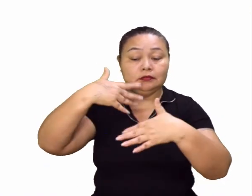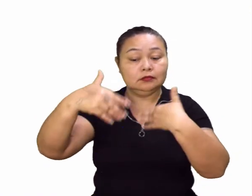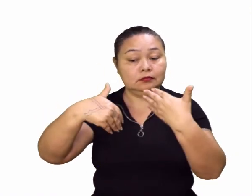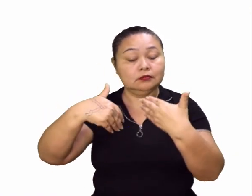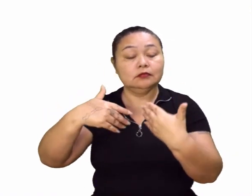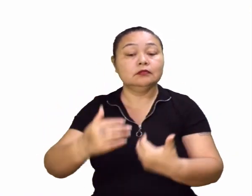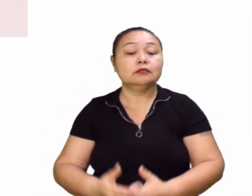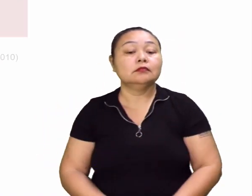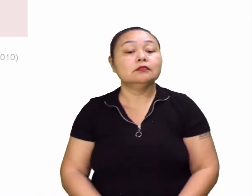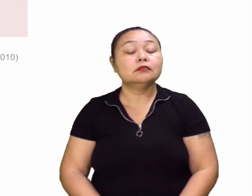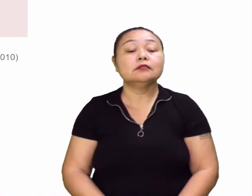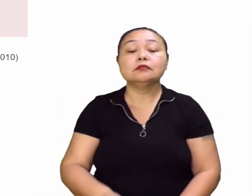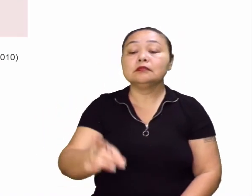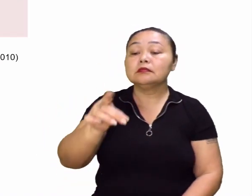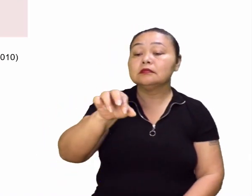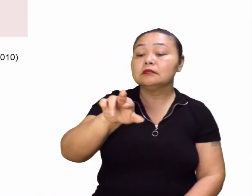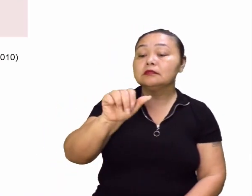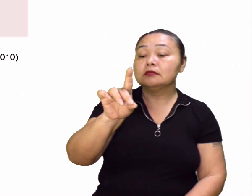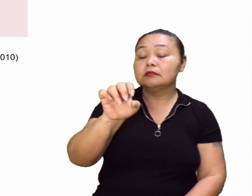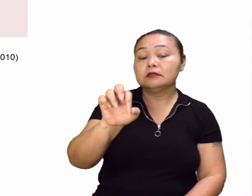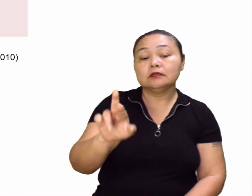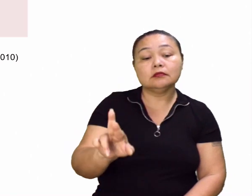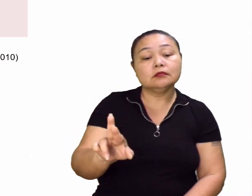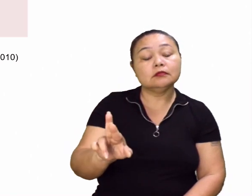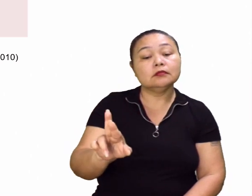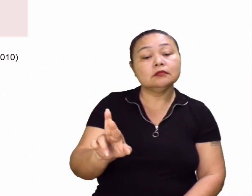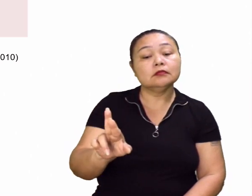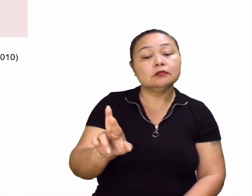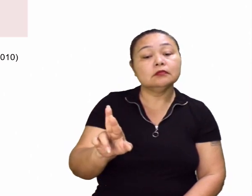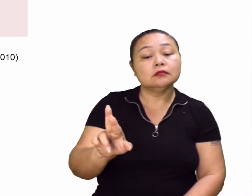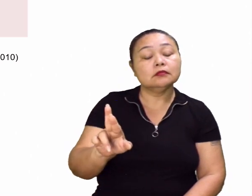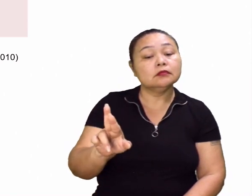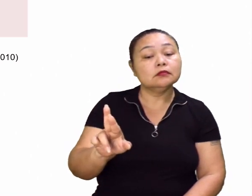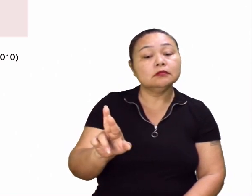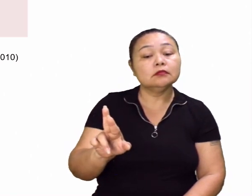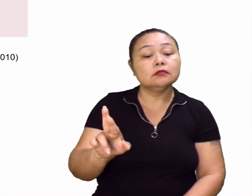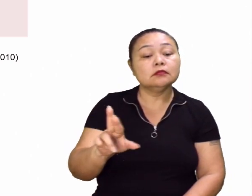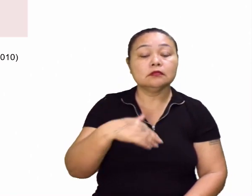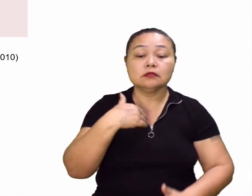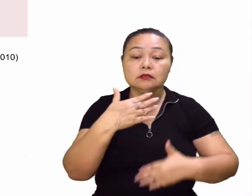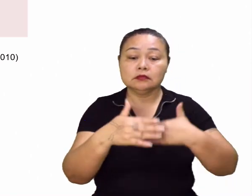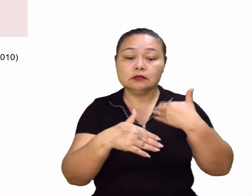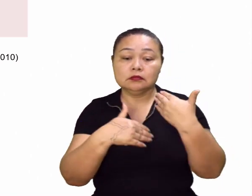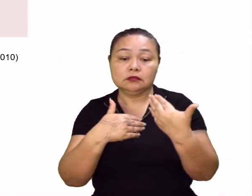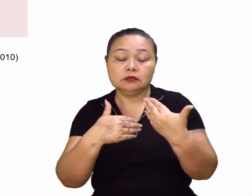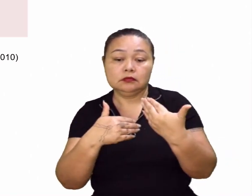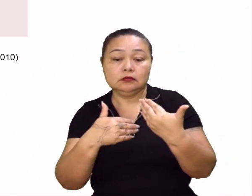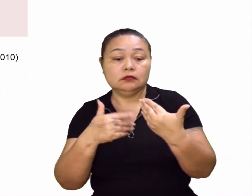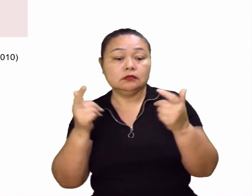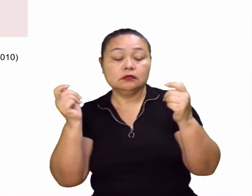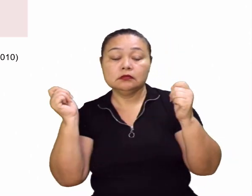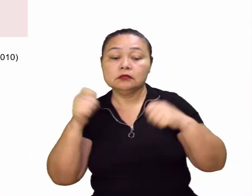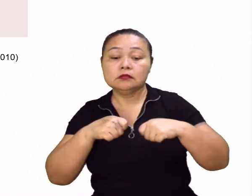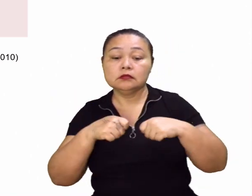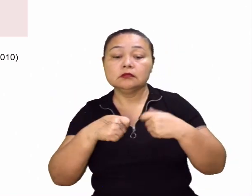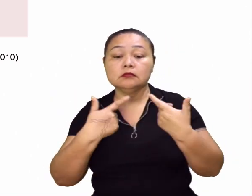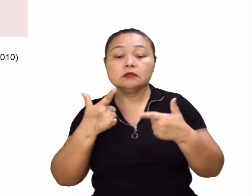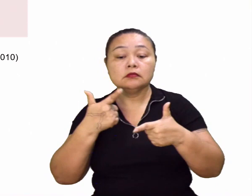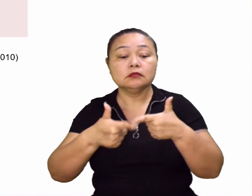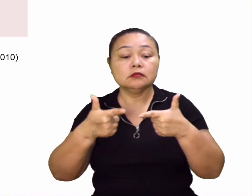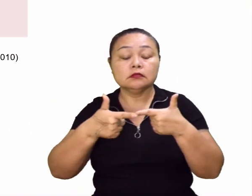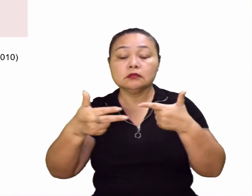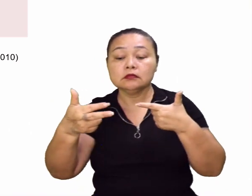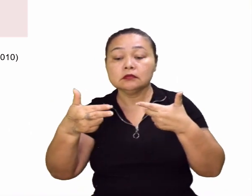Rogério. E aí a gente temos um radar. O que é o radar? O desenvolvimento que permitiu superar o